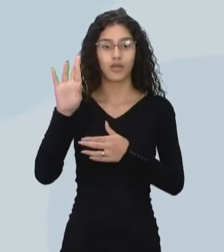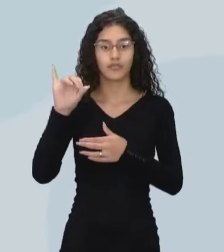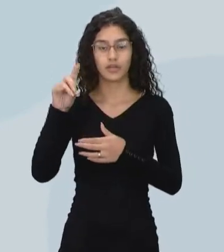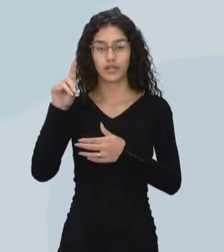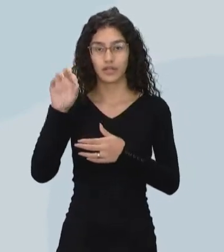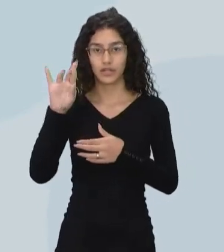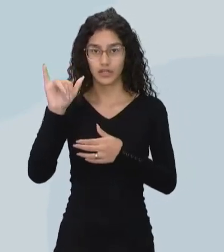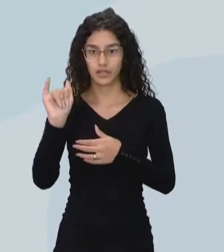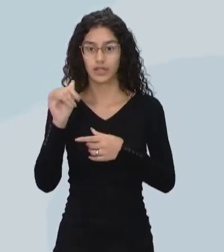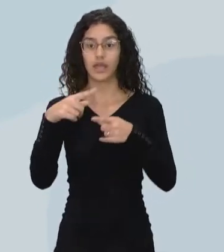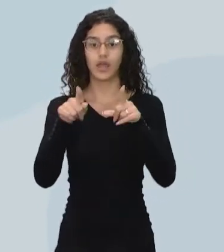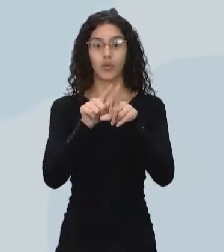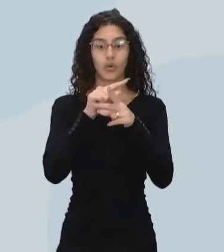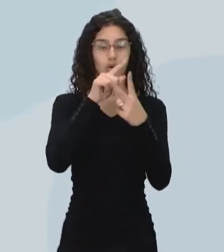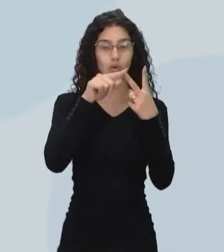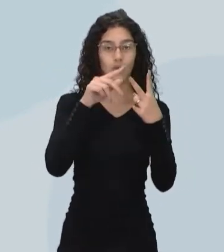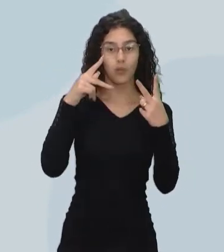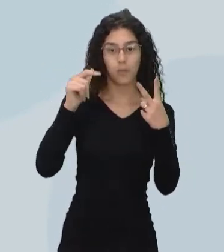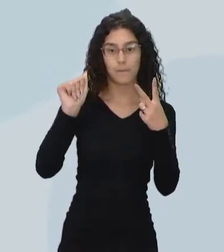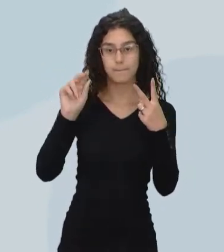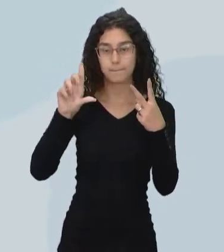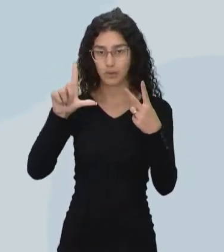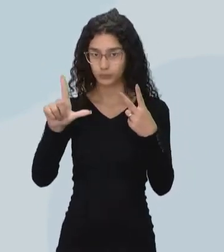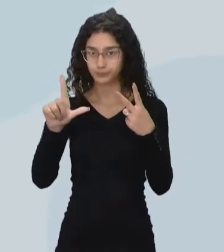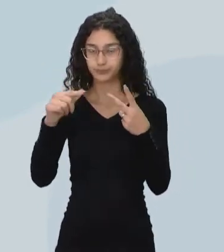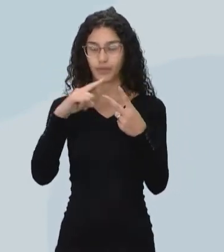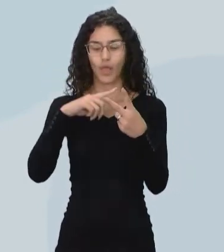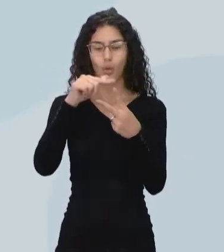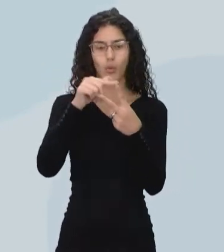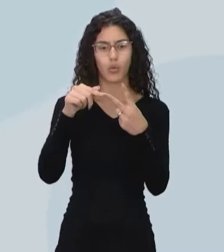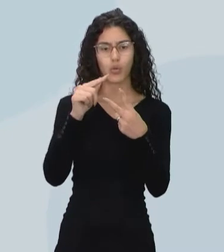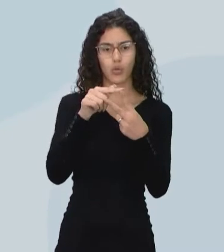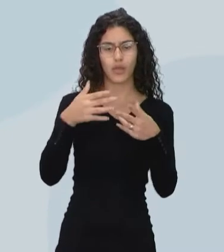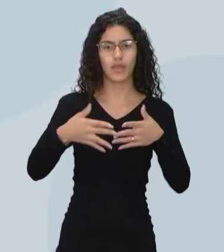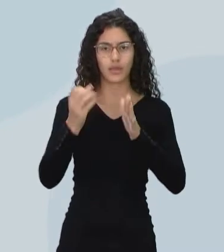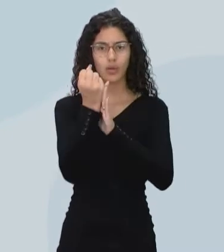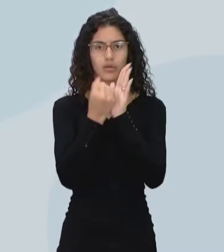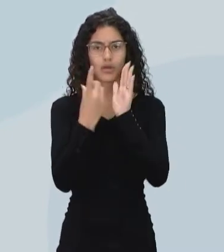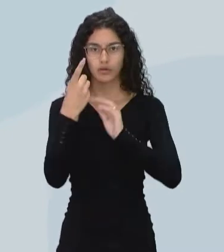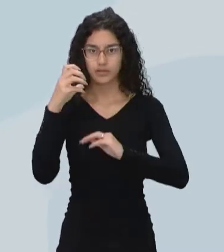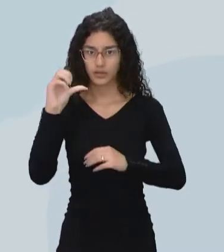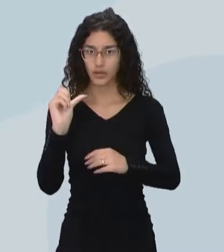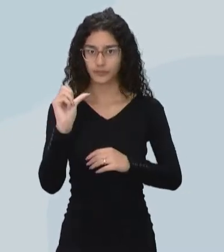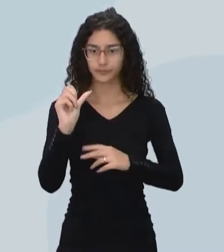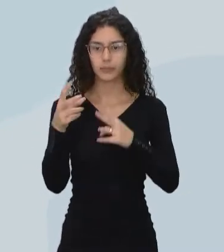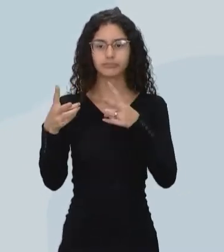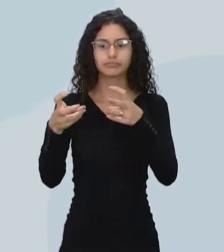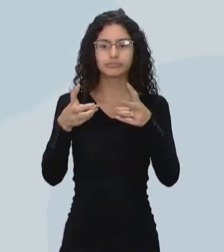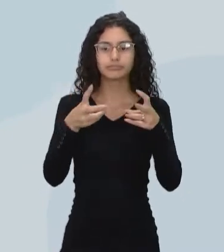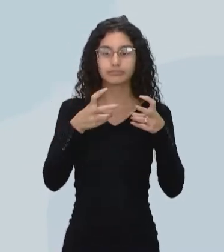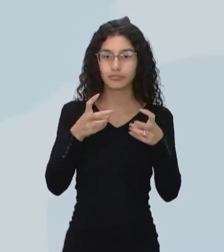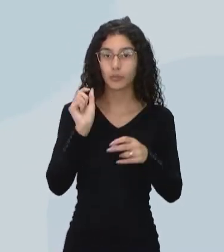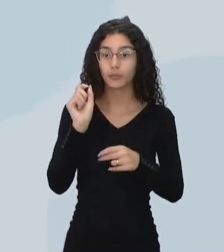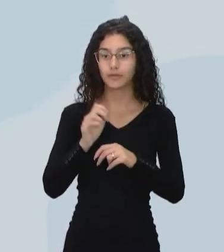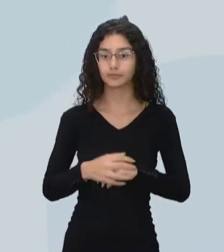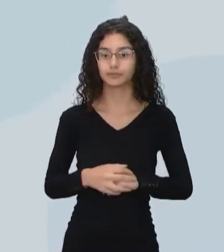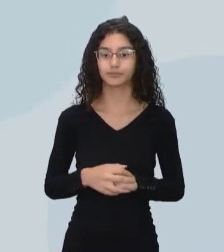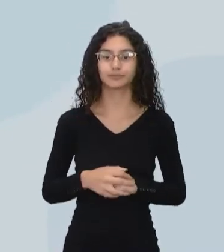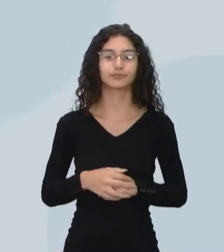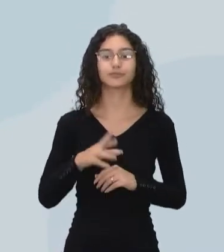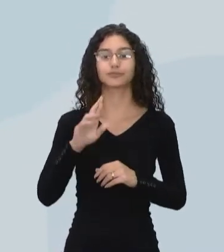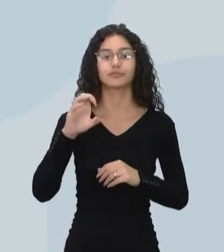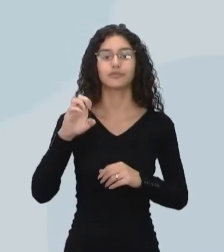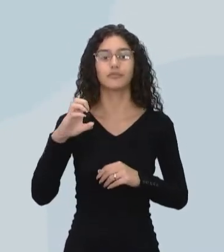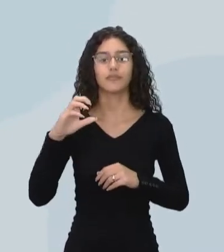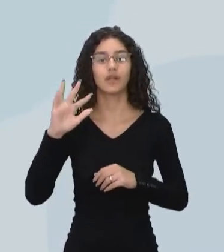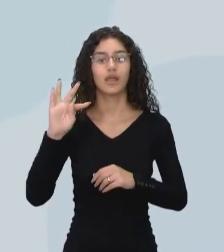outro lado, o Paul Vidal de la Blache. Os dois nasceram no século XIX. Vocês conseguem perceber que o Hexel,